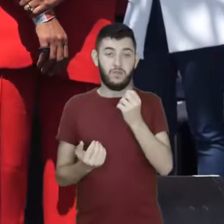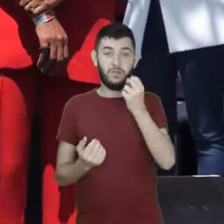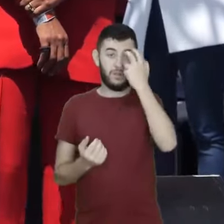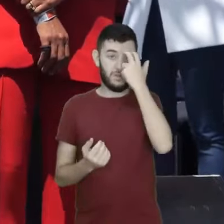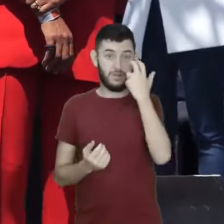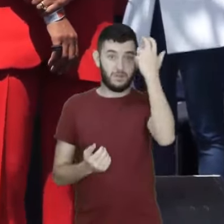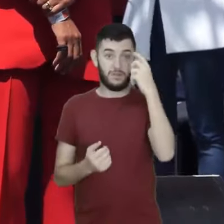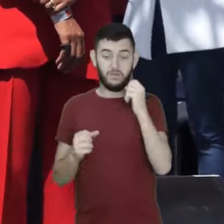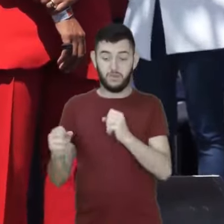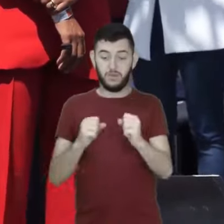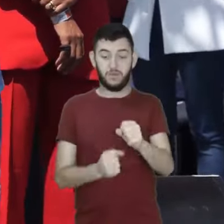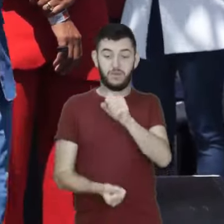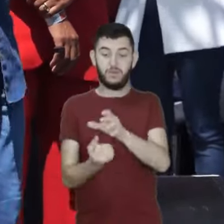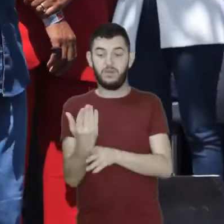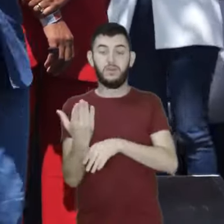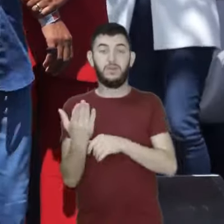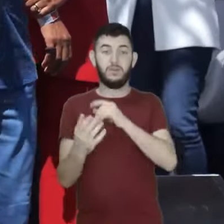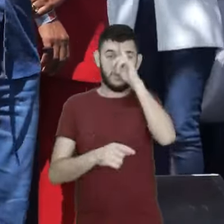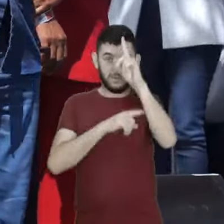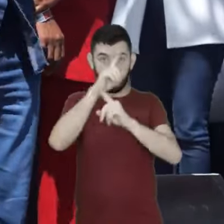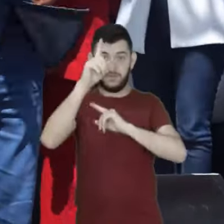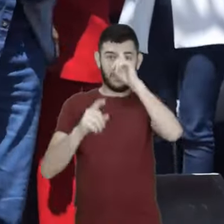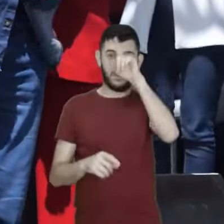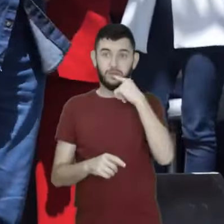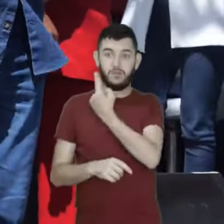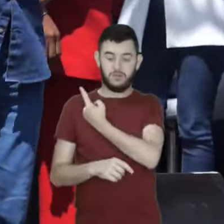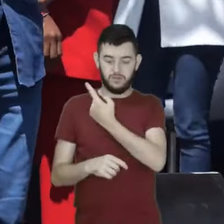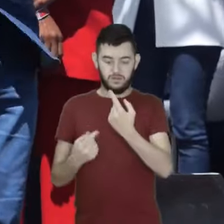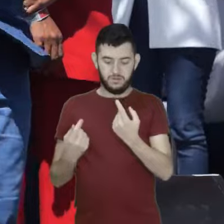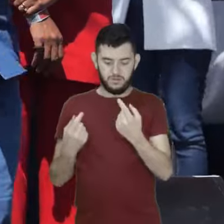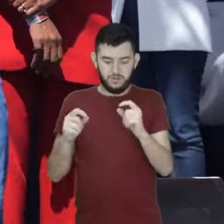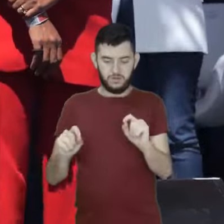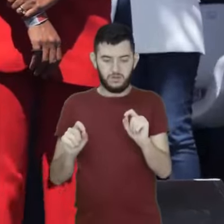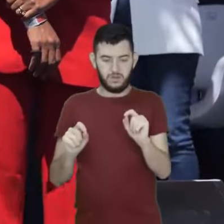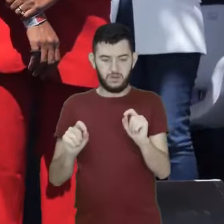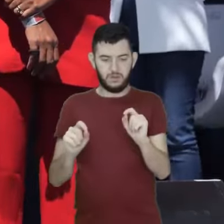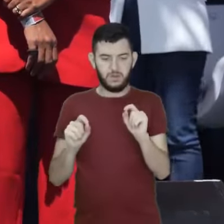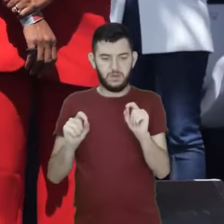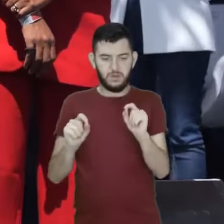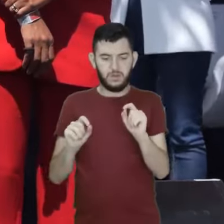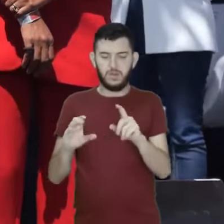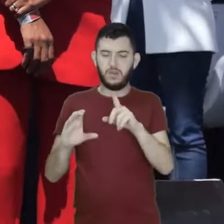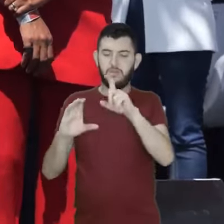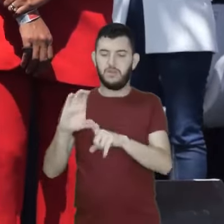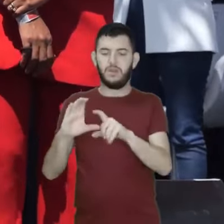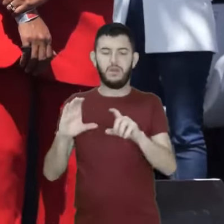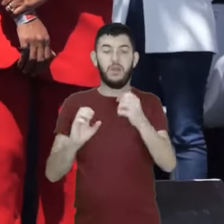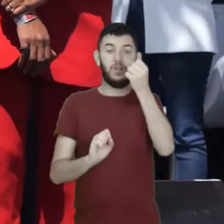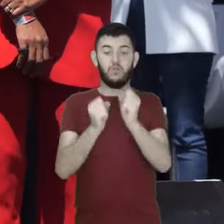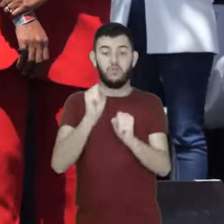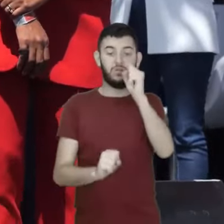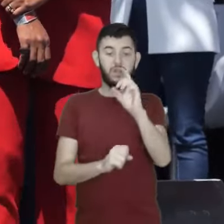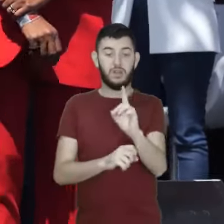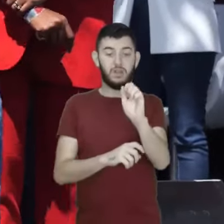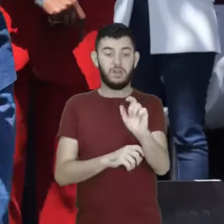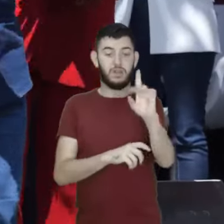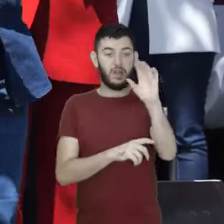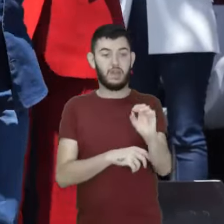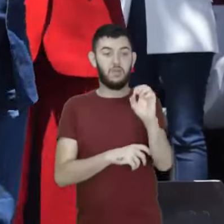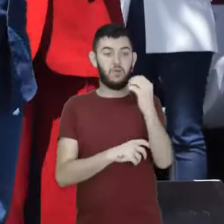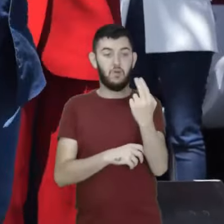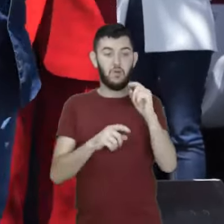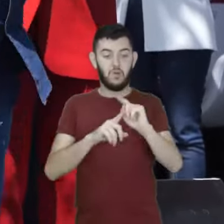gente pode não ficar dependendo da indústria de dados deles ou ser explorado por eles. O que nós precisamos é